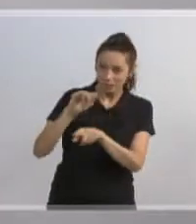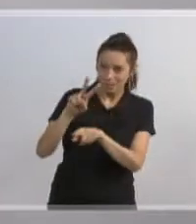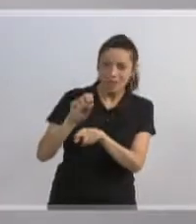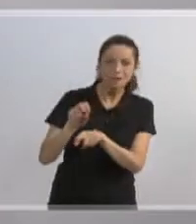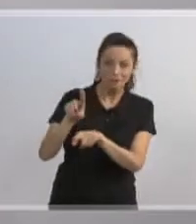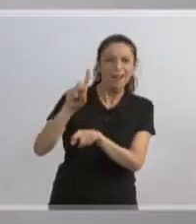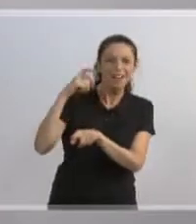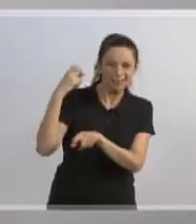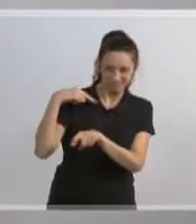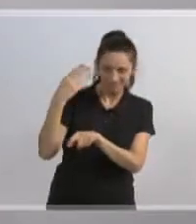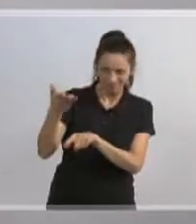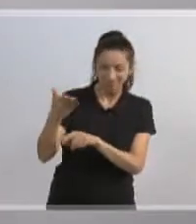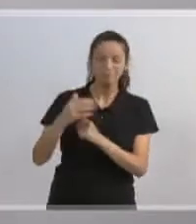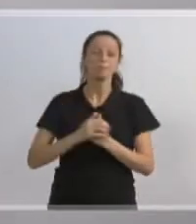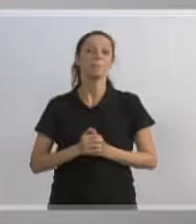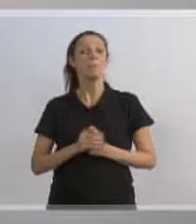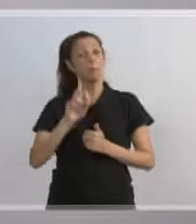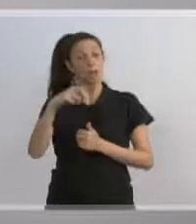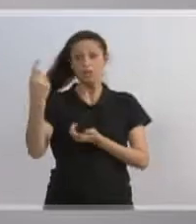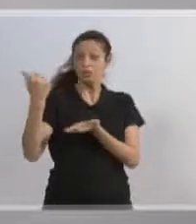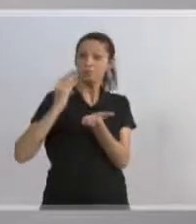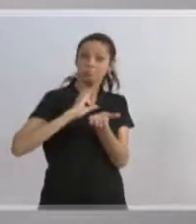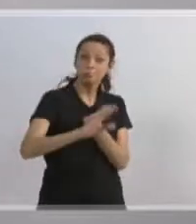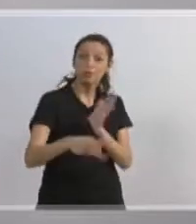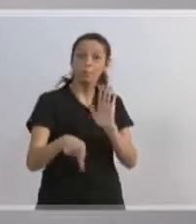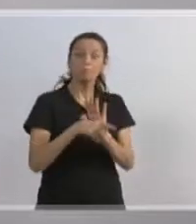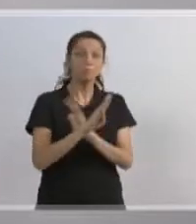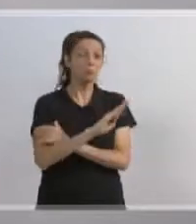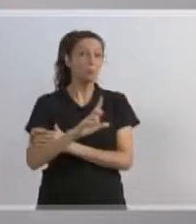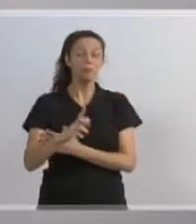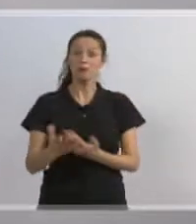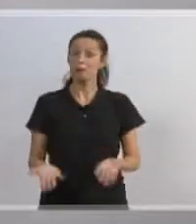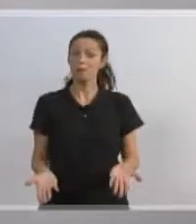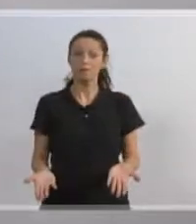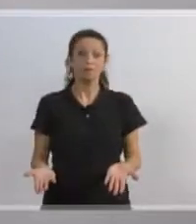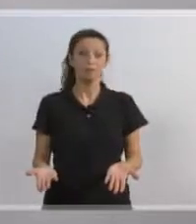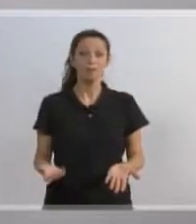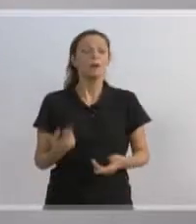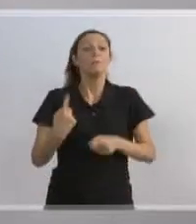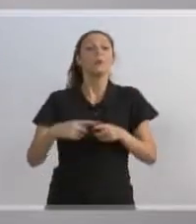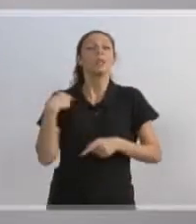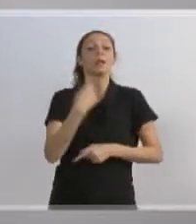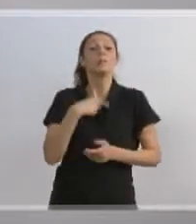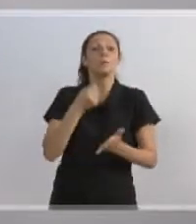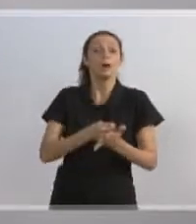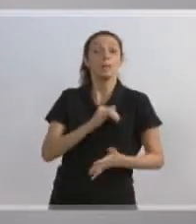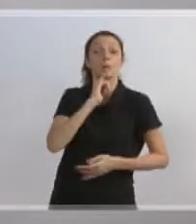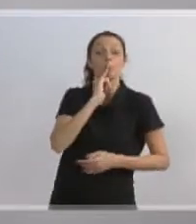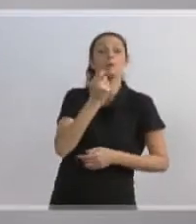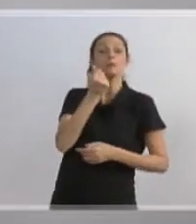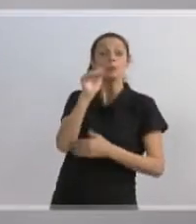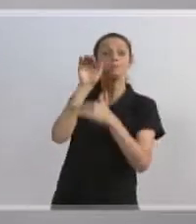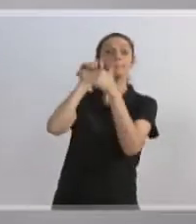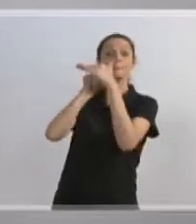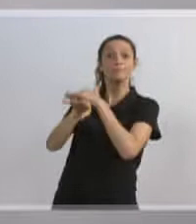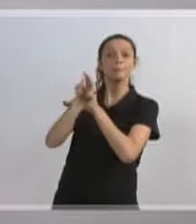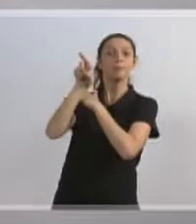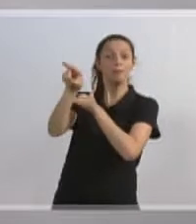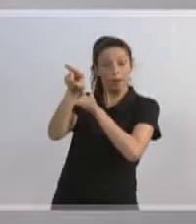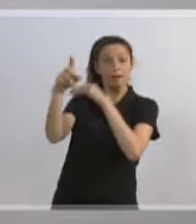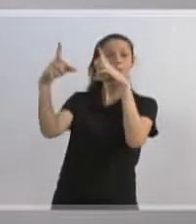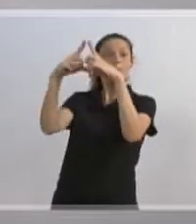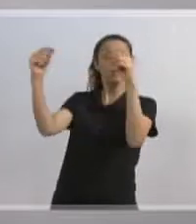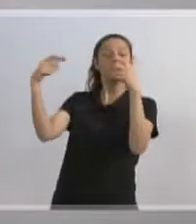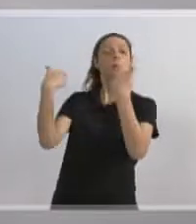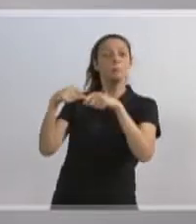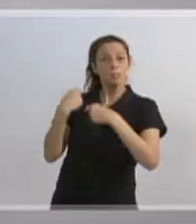parceiro. São recursos nossos, recursos que saem do nosso município. Se nós não irmos lá buscar essa fatia, Silvio,